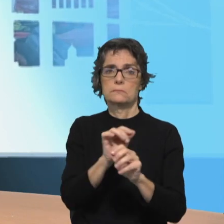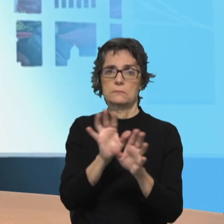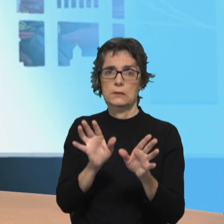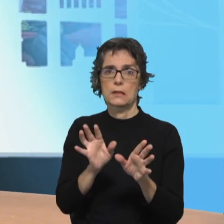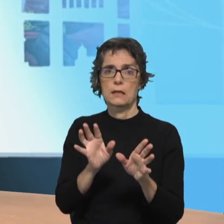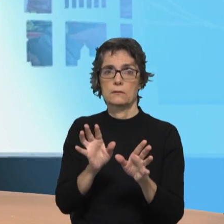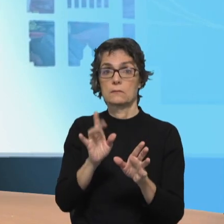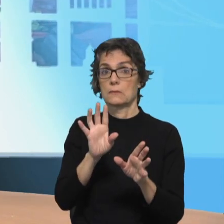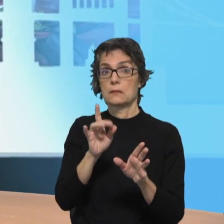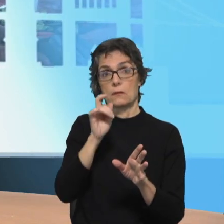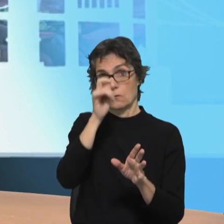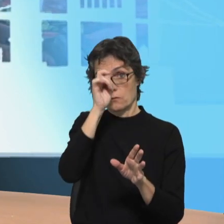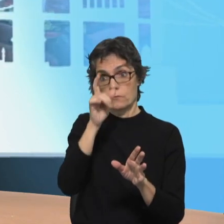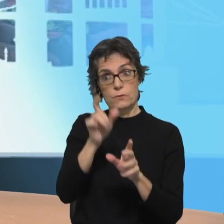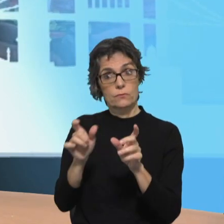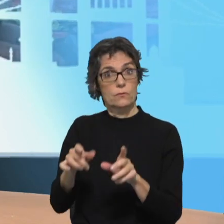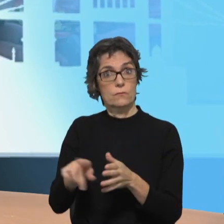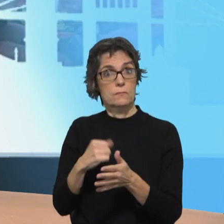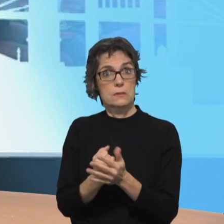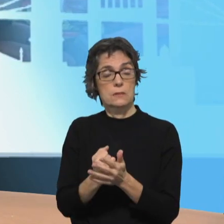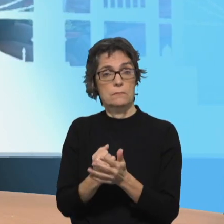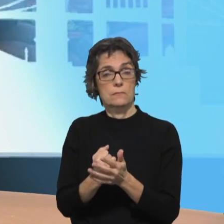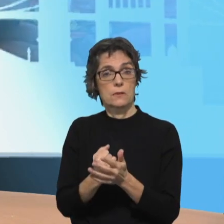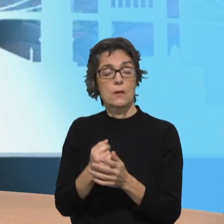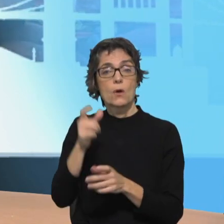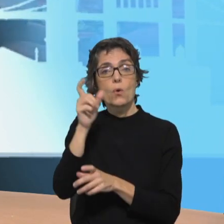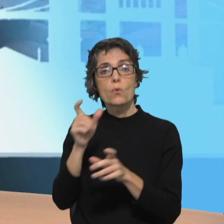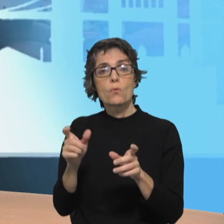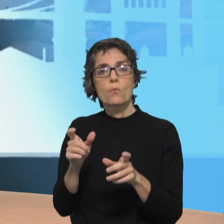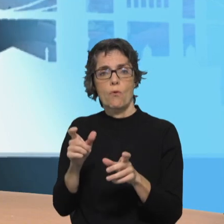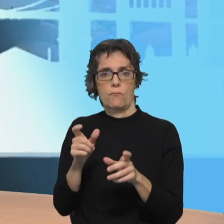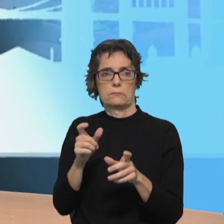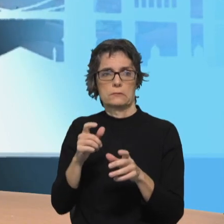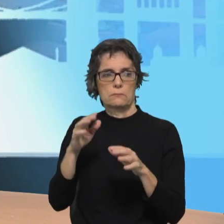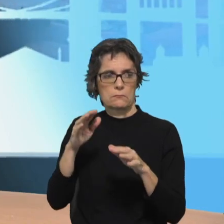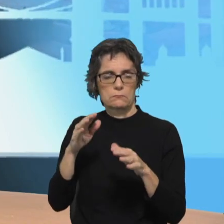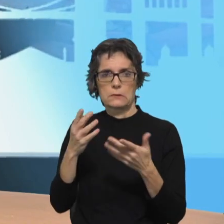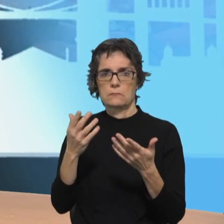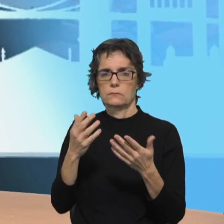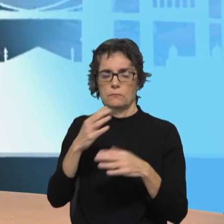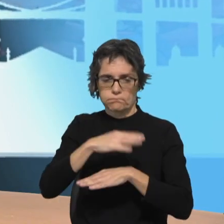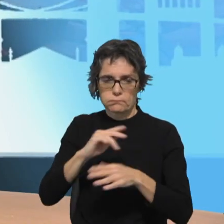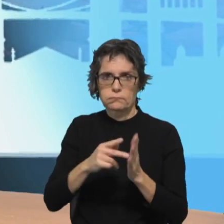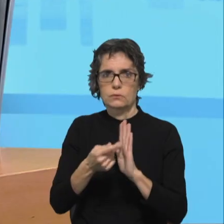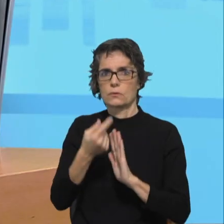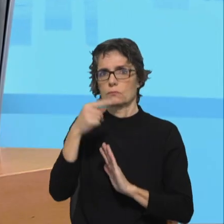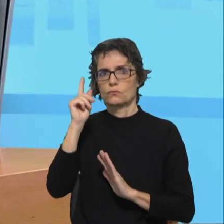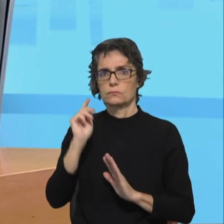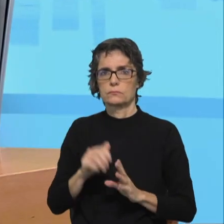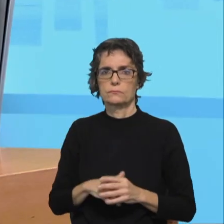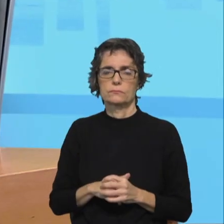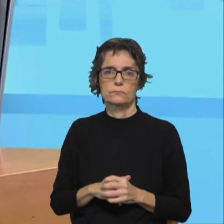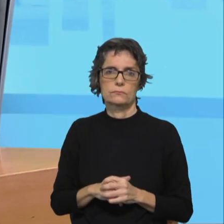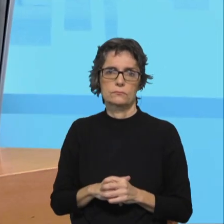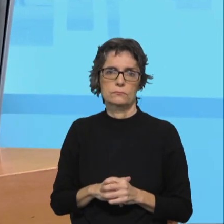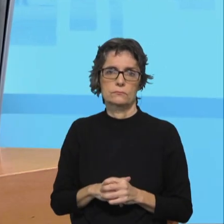o homem e não fique instrumentalizado por um utilitarismo único, não é? Pois é precisamente isso que salienta